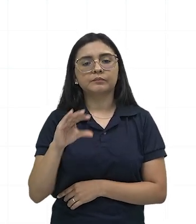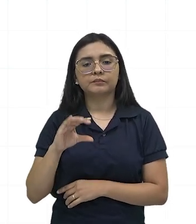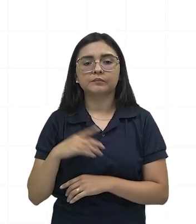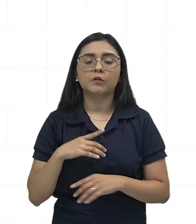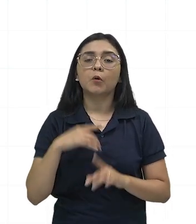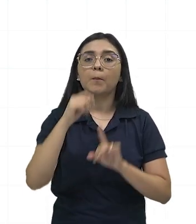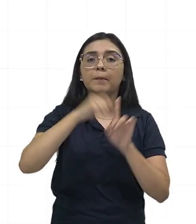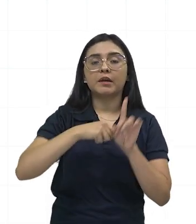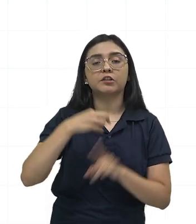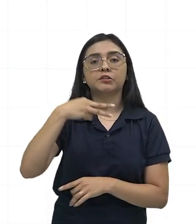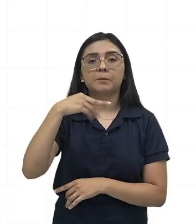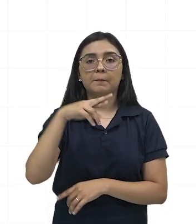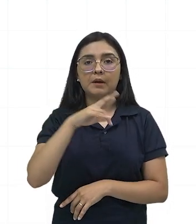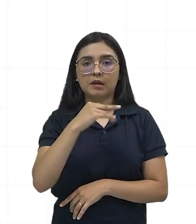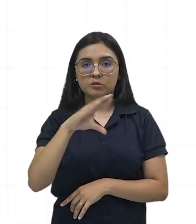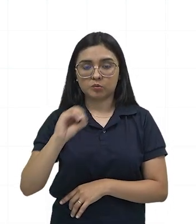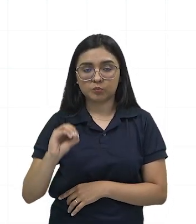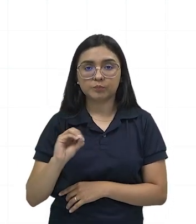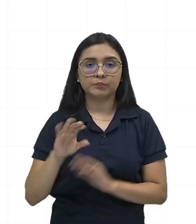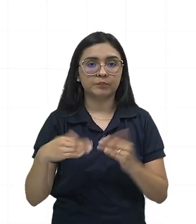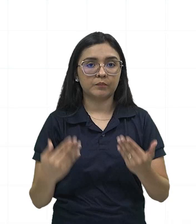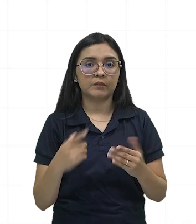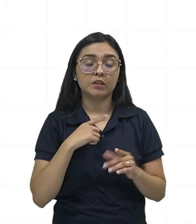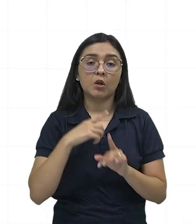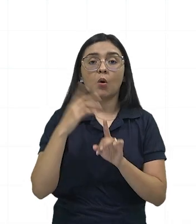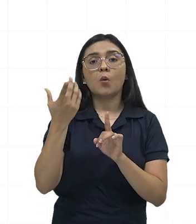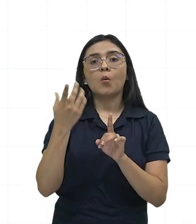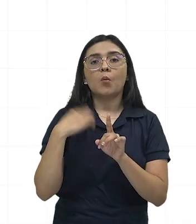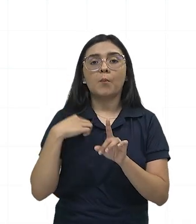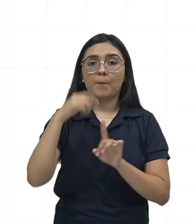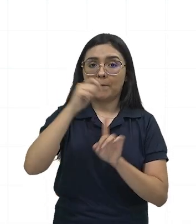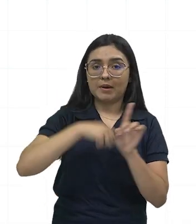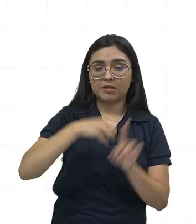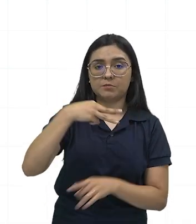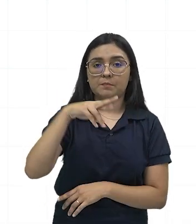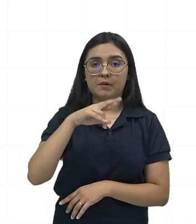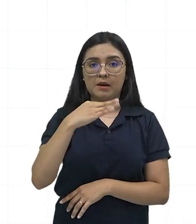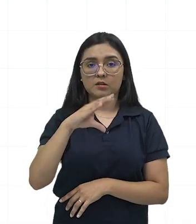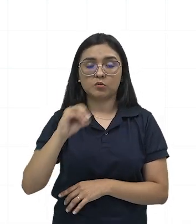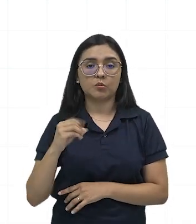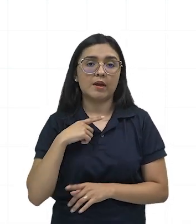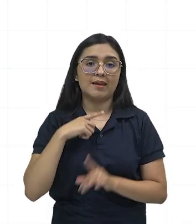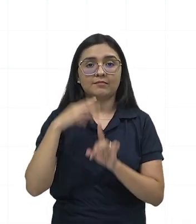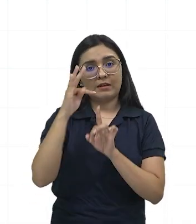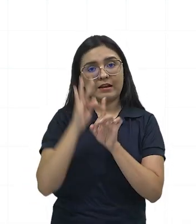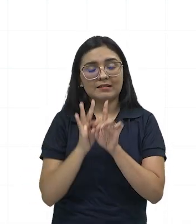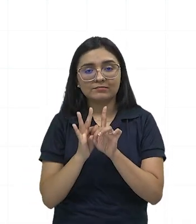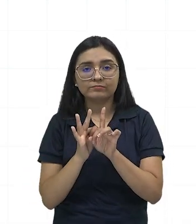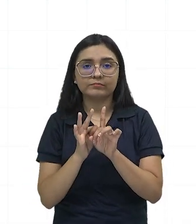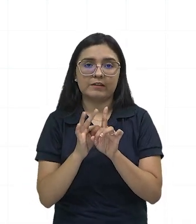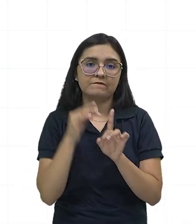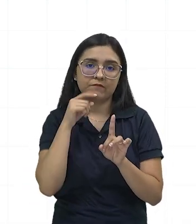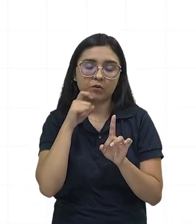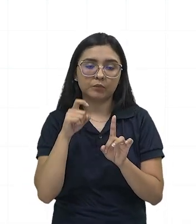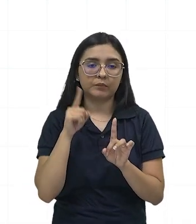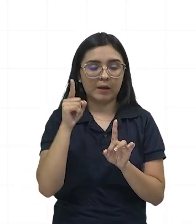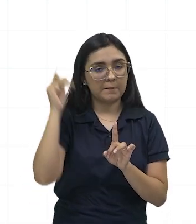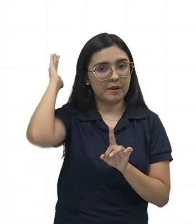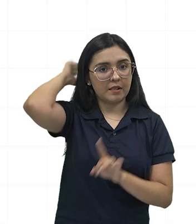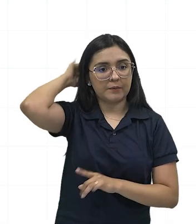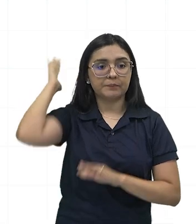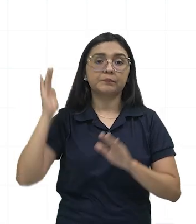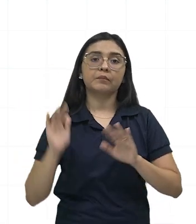março. Então, em março, é menos quente lá em Belém. Em Manaus, capital do Amazonas, por